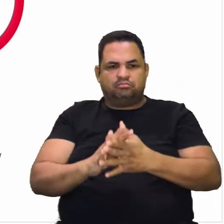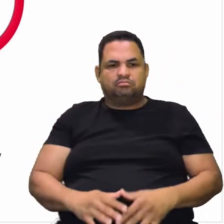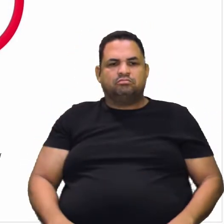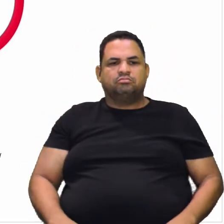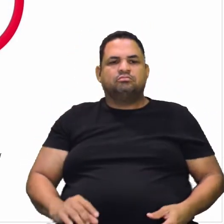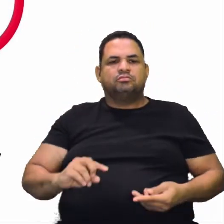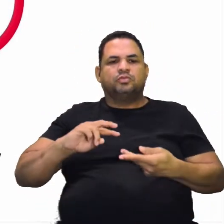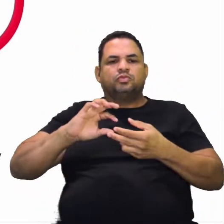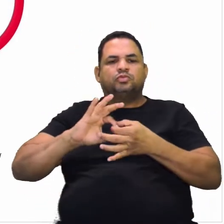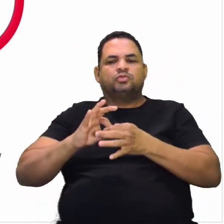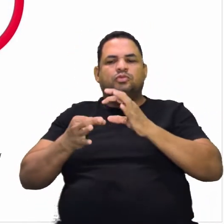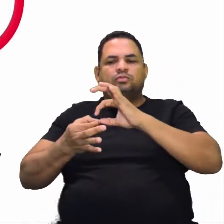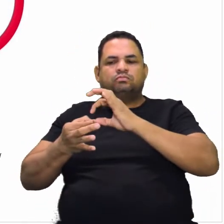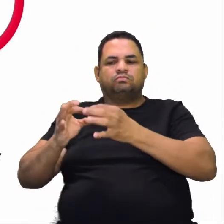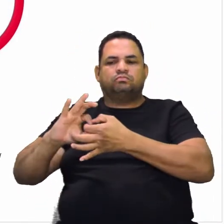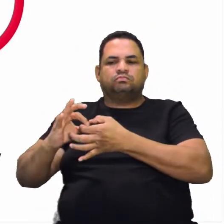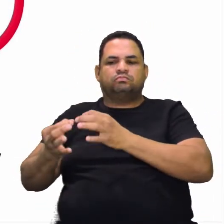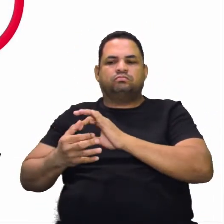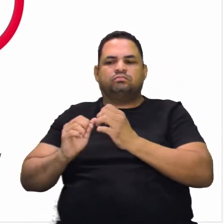Jogos Olímpicos,